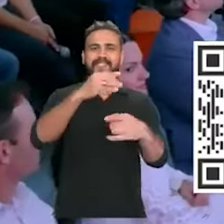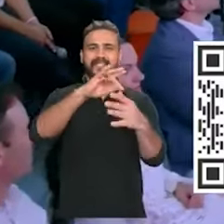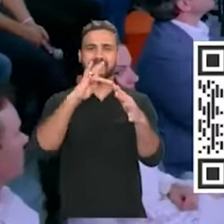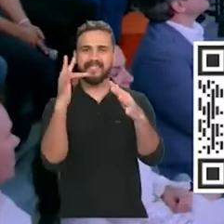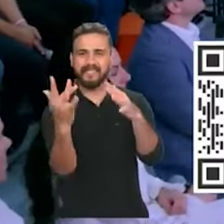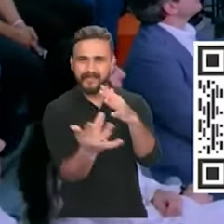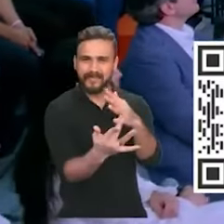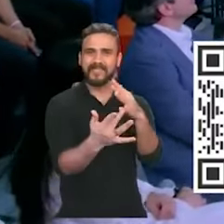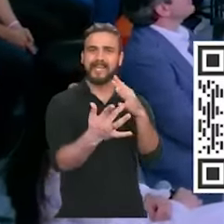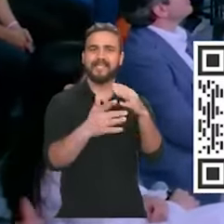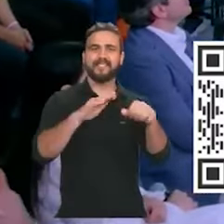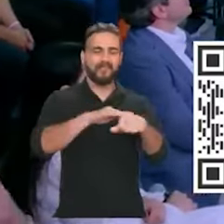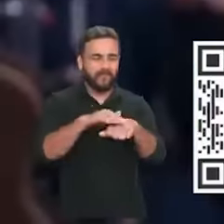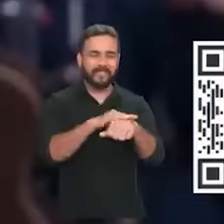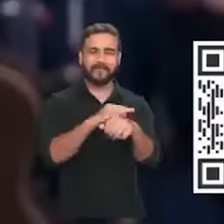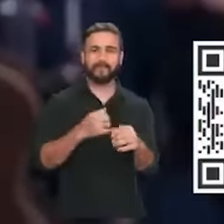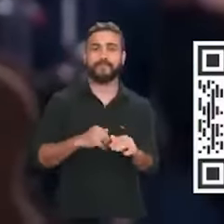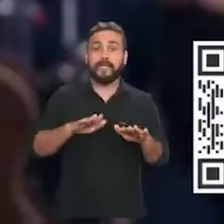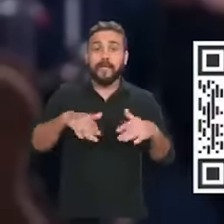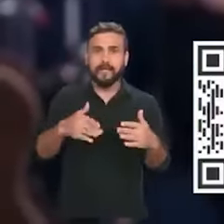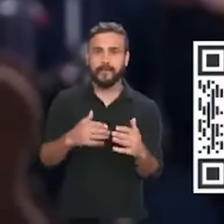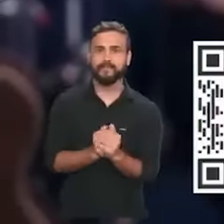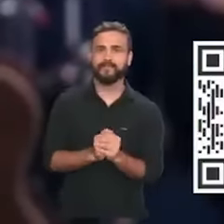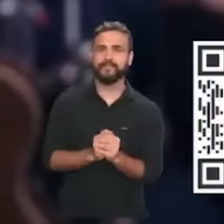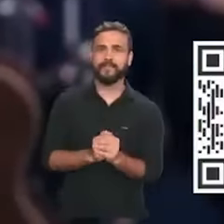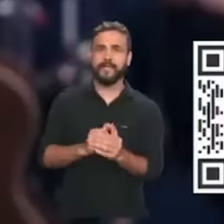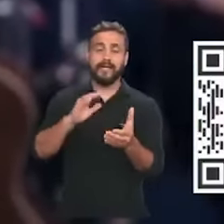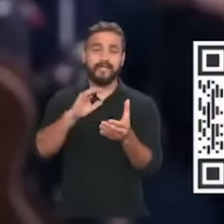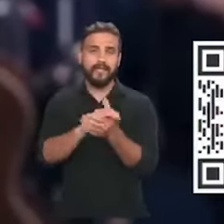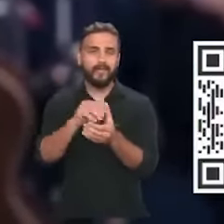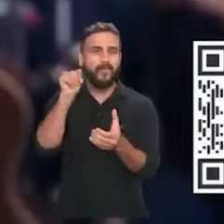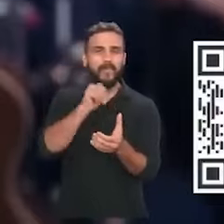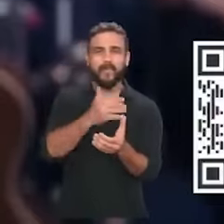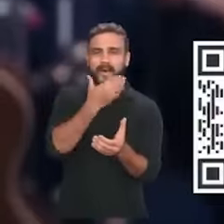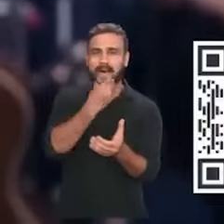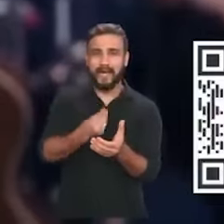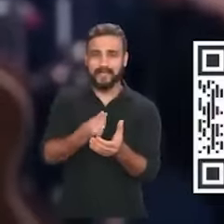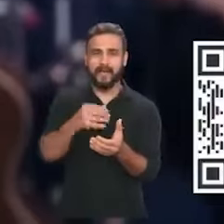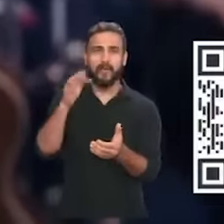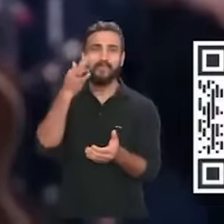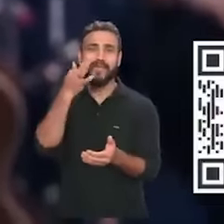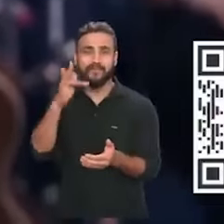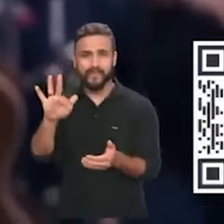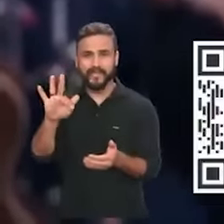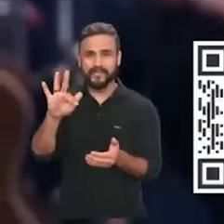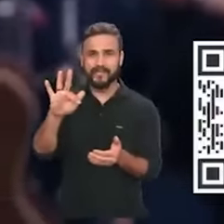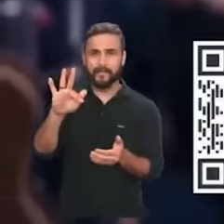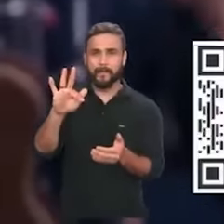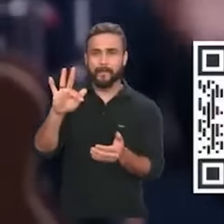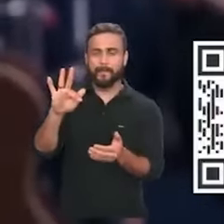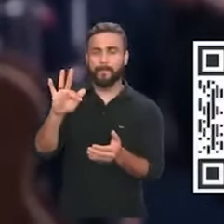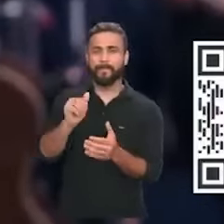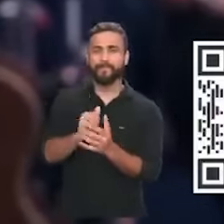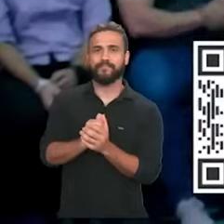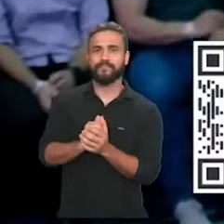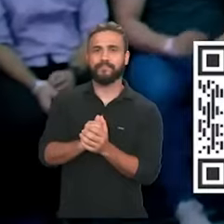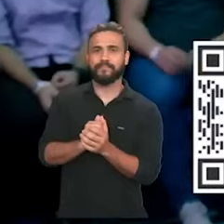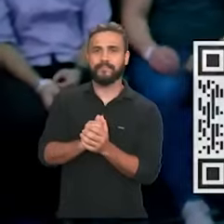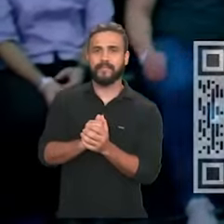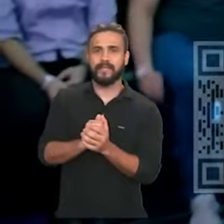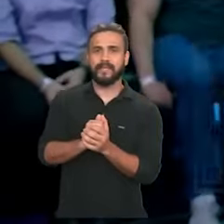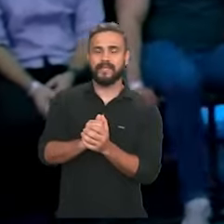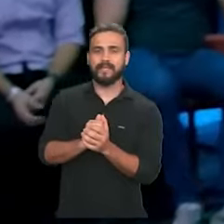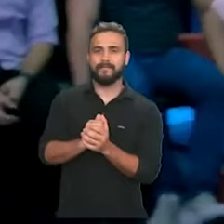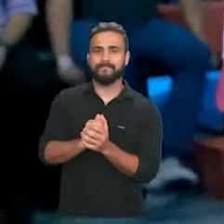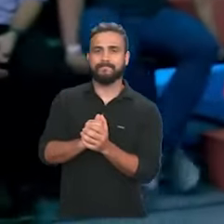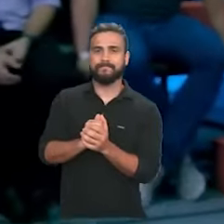da França. Eles são portugueses, nasceram em Portugal, mas ela foi com 2 anos e ele foi com 5. Então,